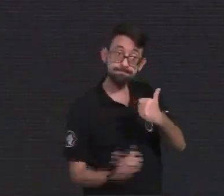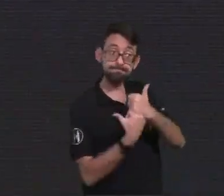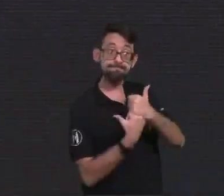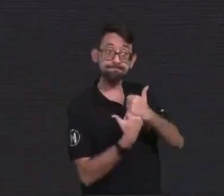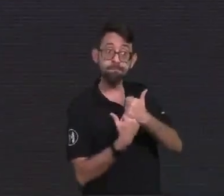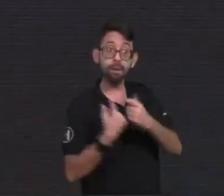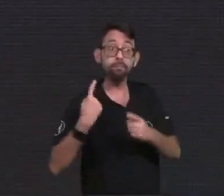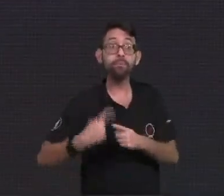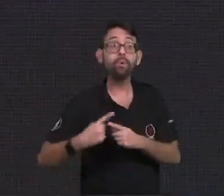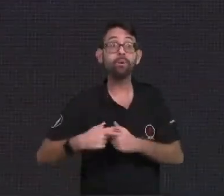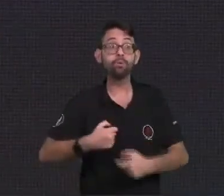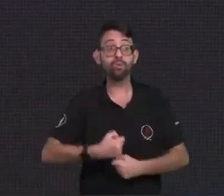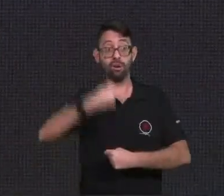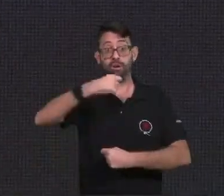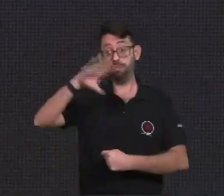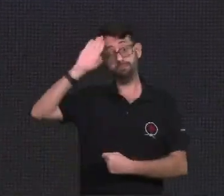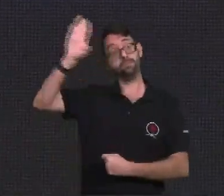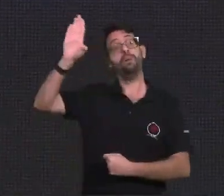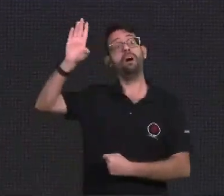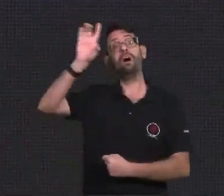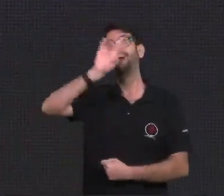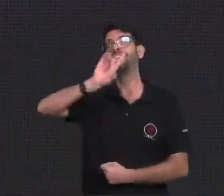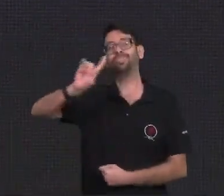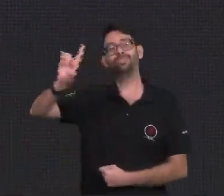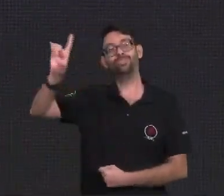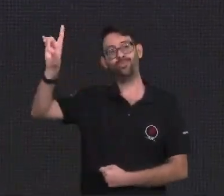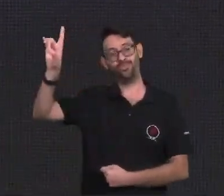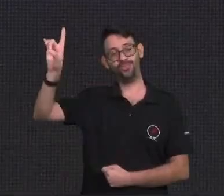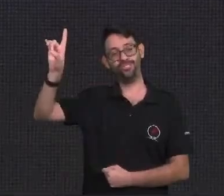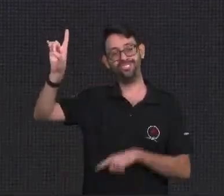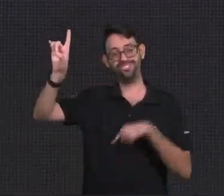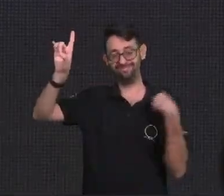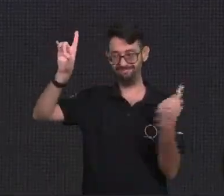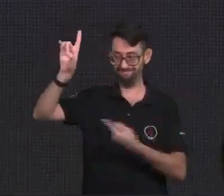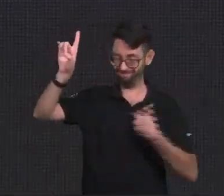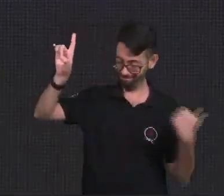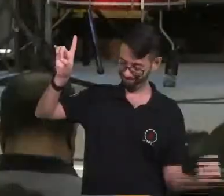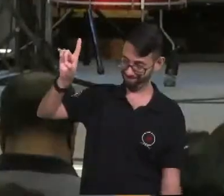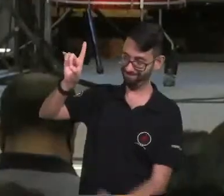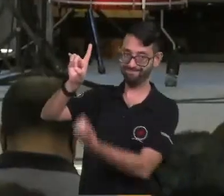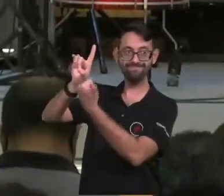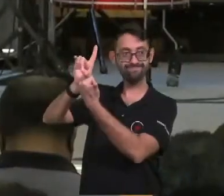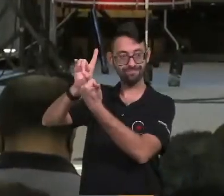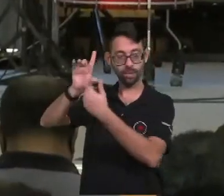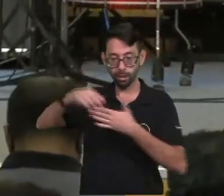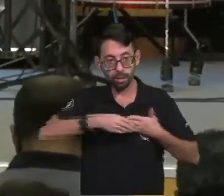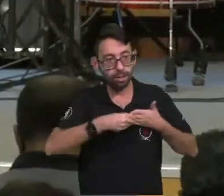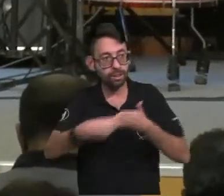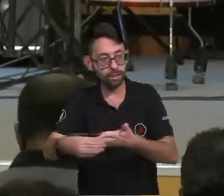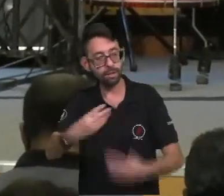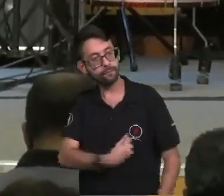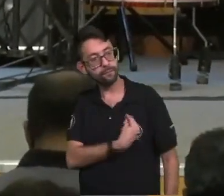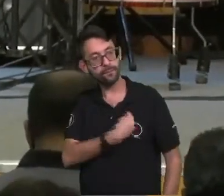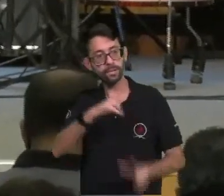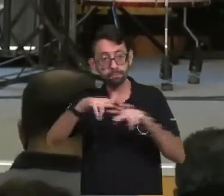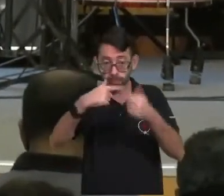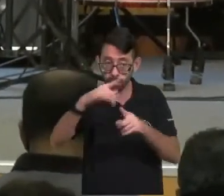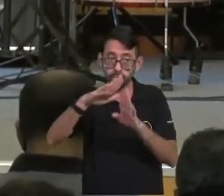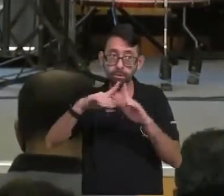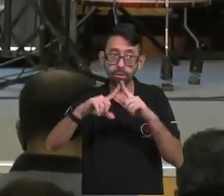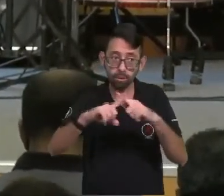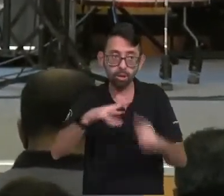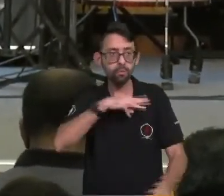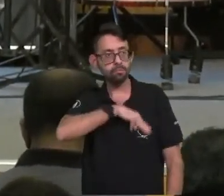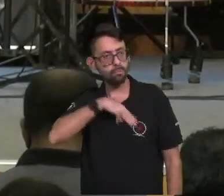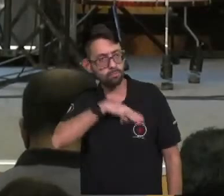principal é o Senhor. Continua guiando a nossa vida. Muito obrigado, ó Pai, por essa igreja, por esse ministério, pela vida do teu